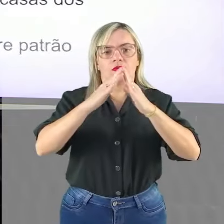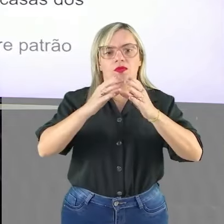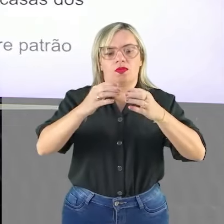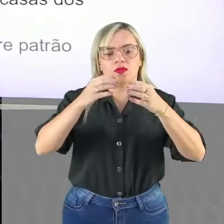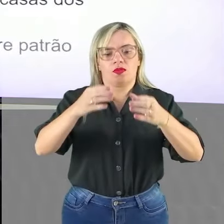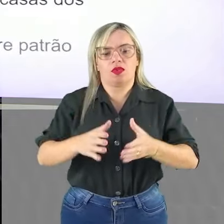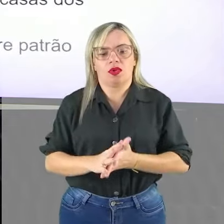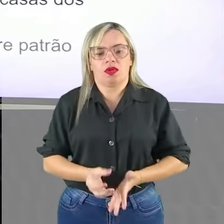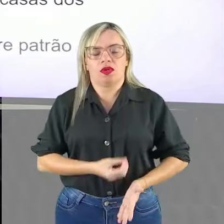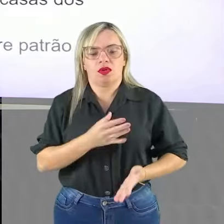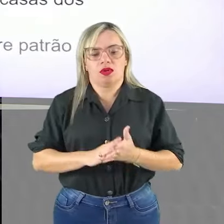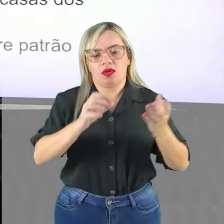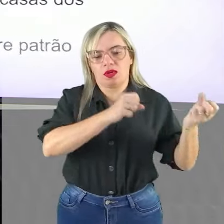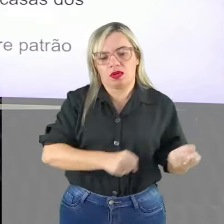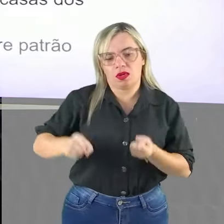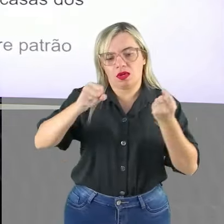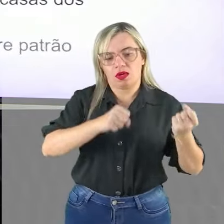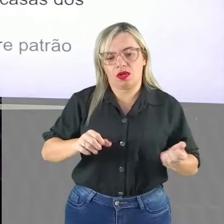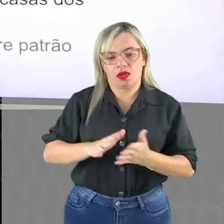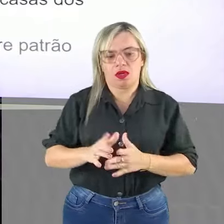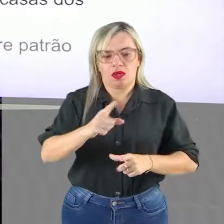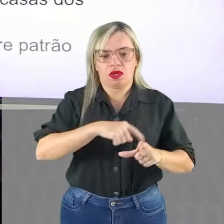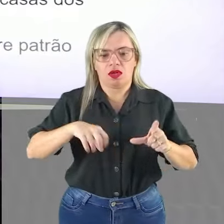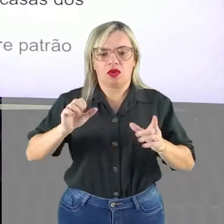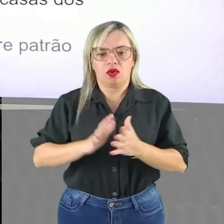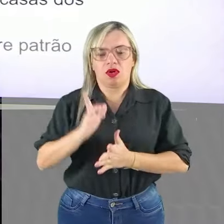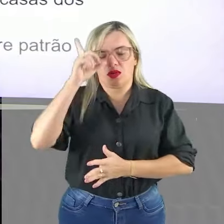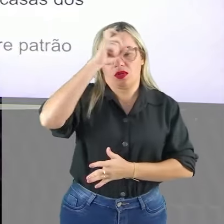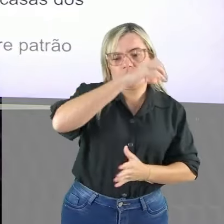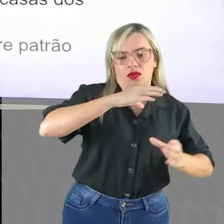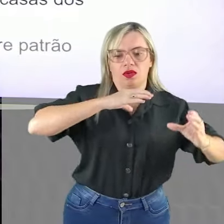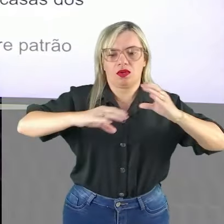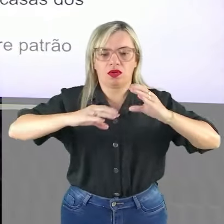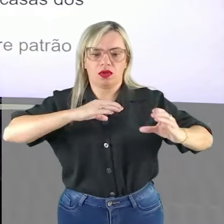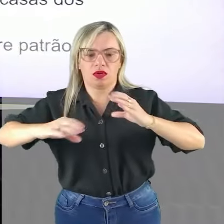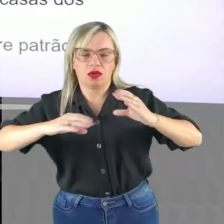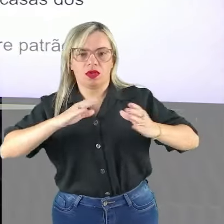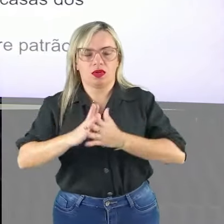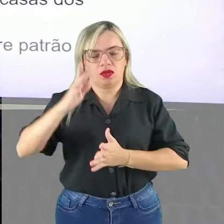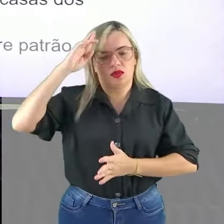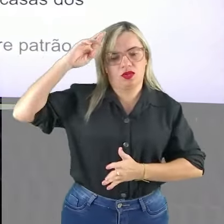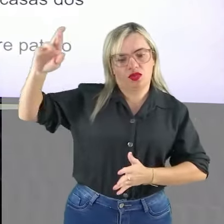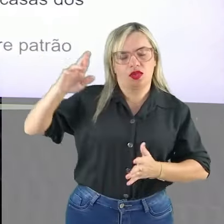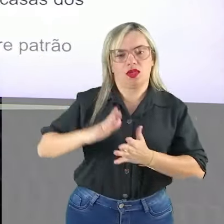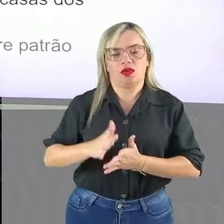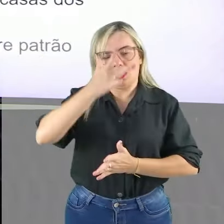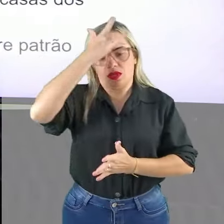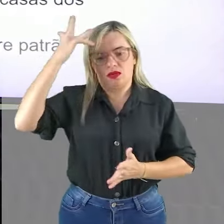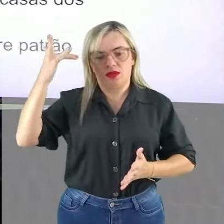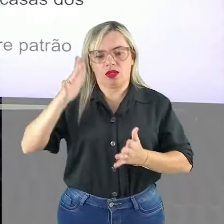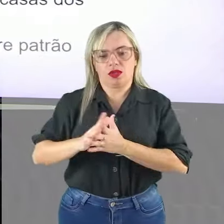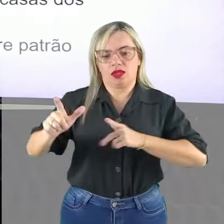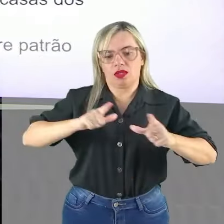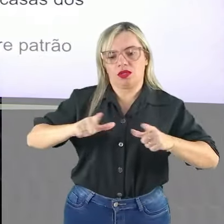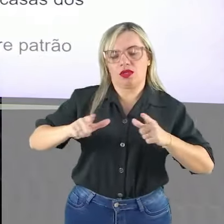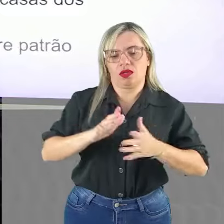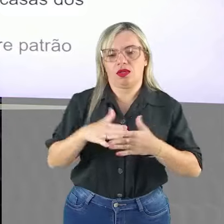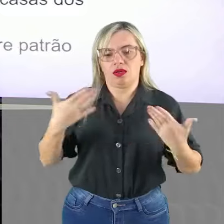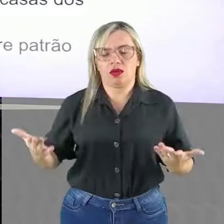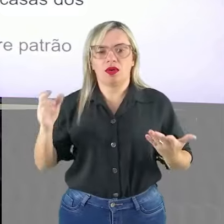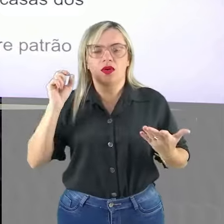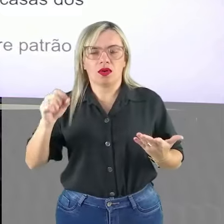dificuldade de comunicação para patrão e a empregada né Vamos verificar se houve dificuldade já que ela é